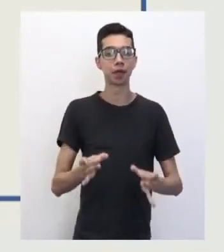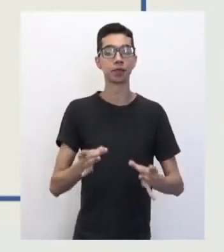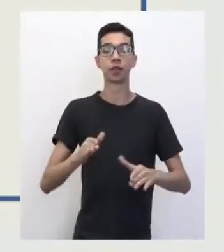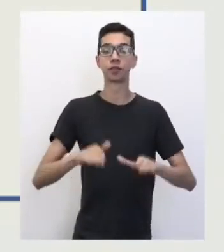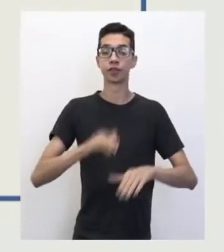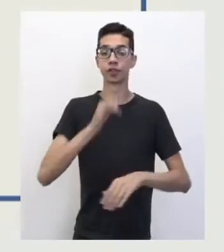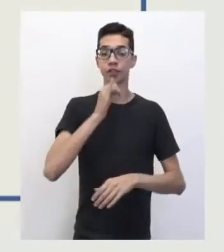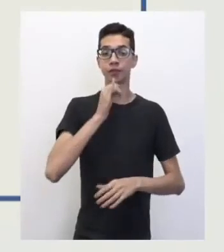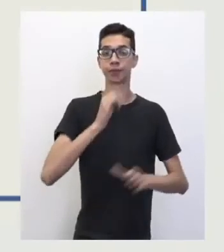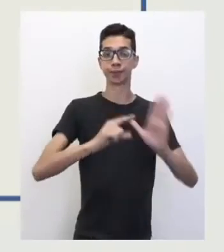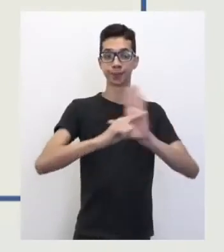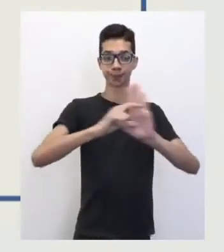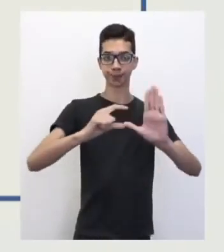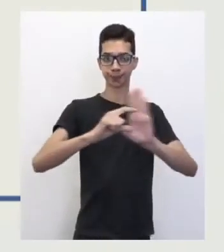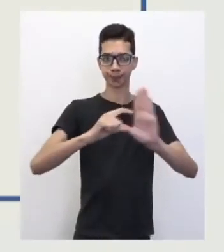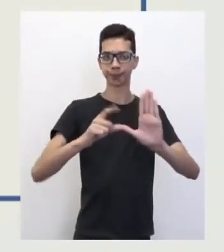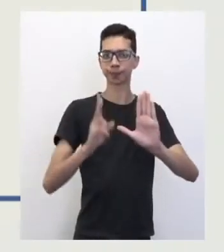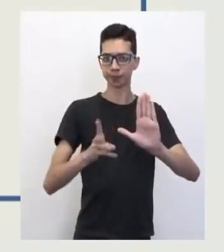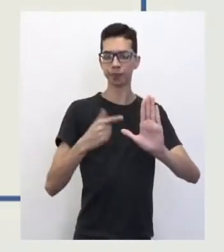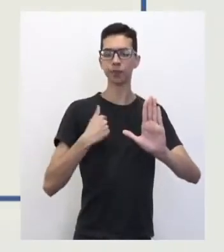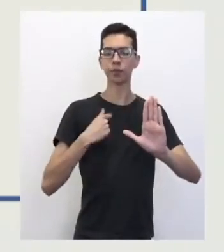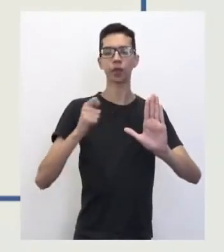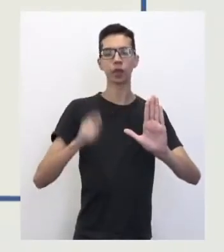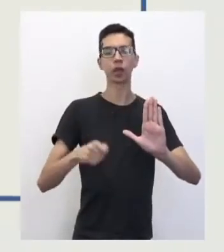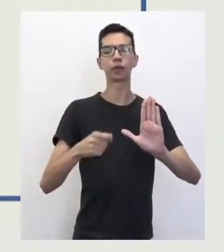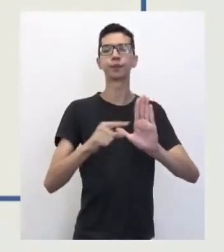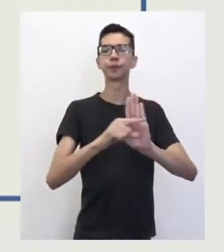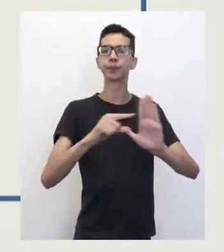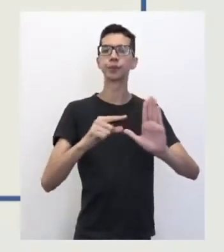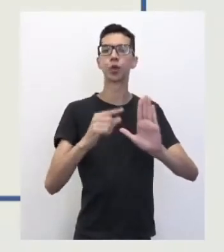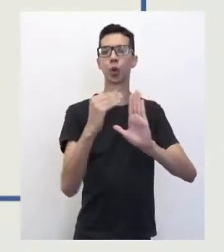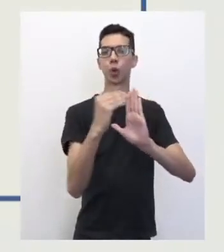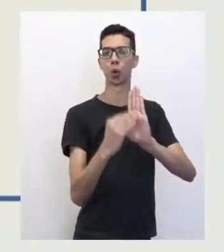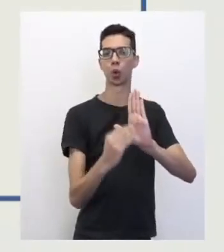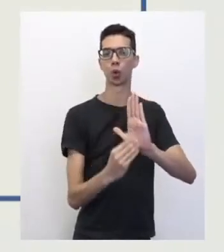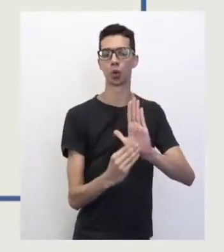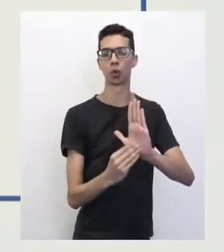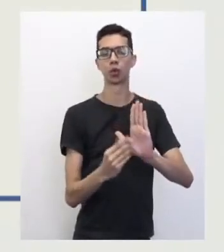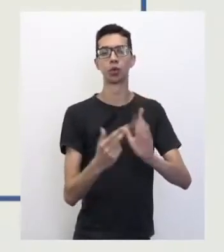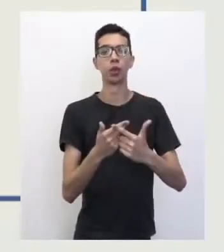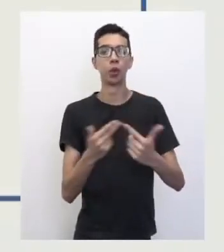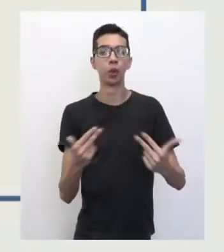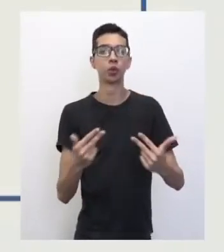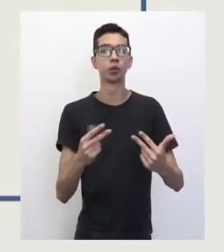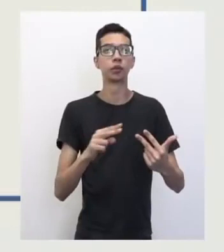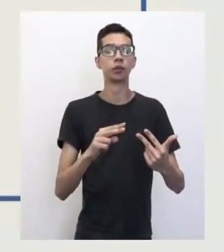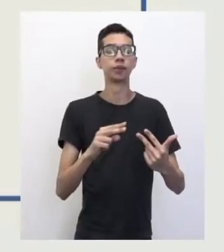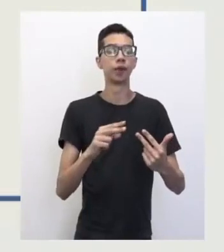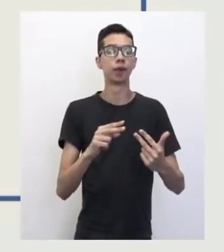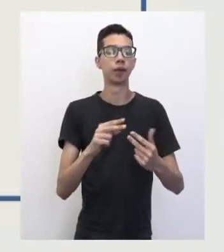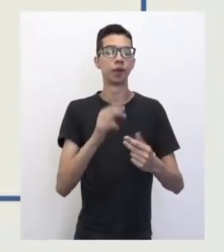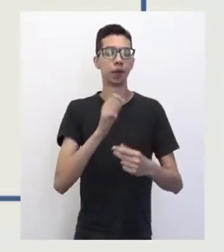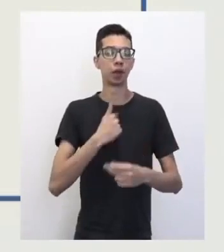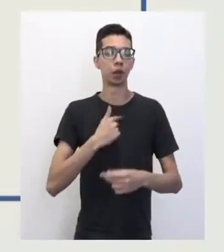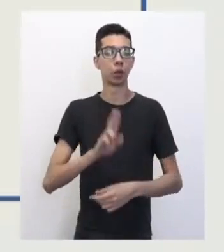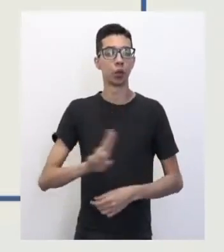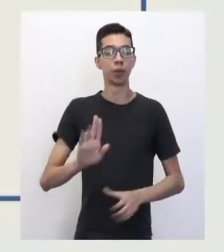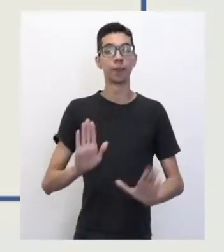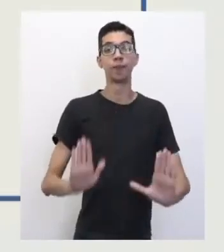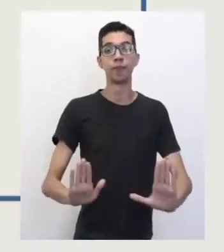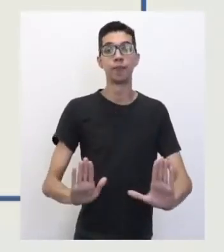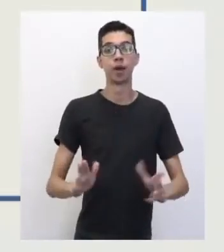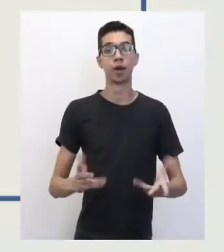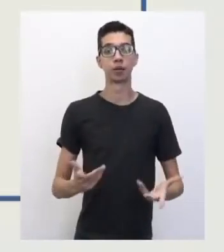eu posso apresentar situações opostas, né? Então utilizando o mas, o